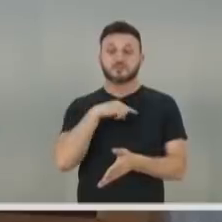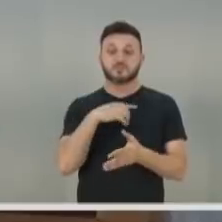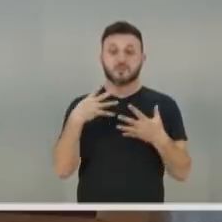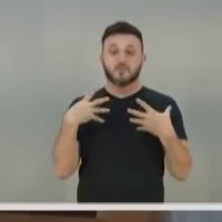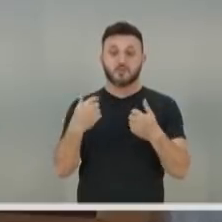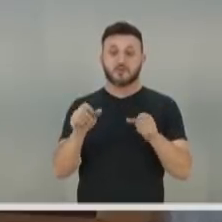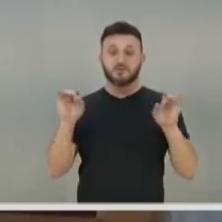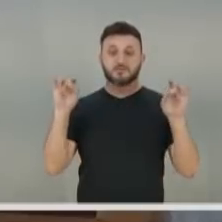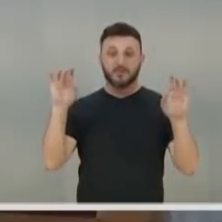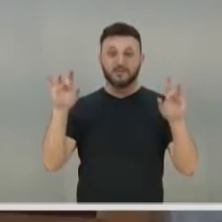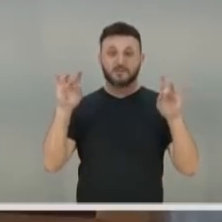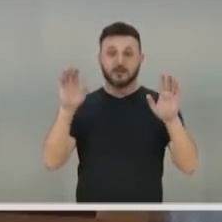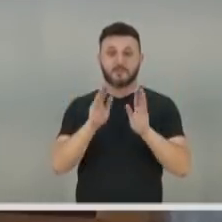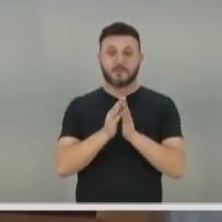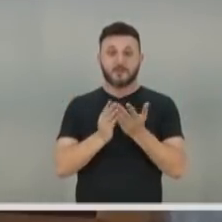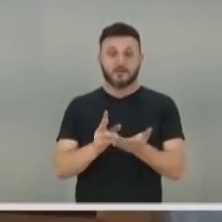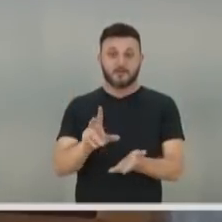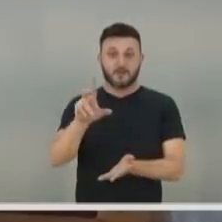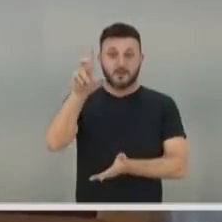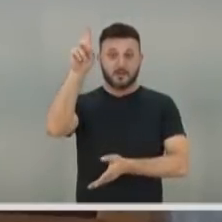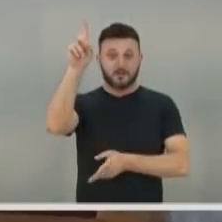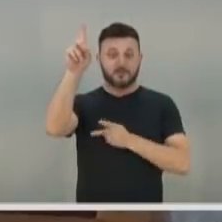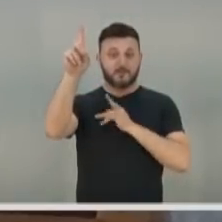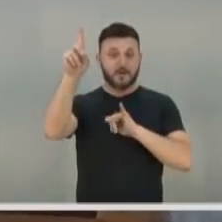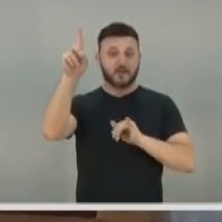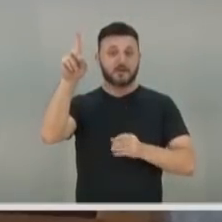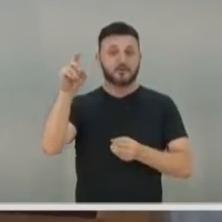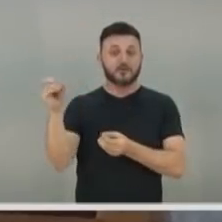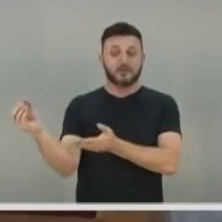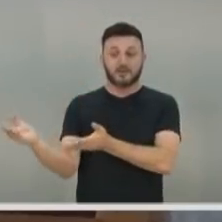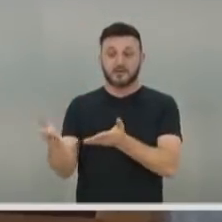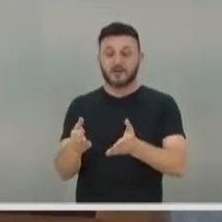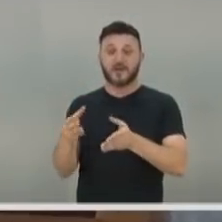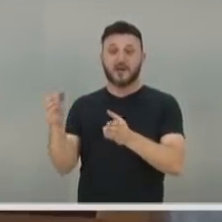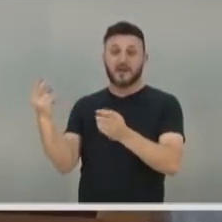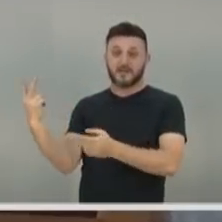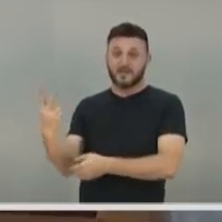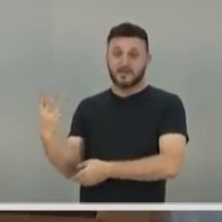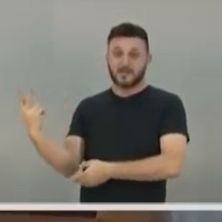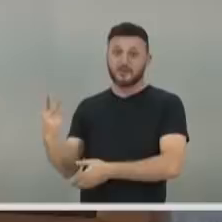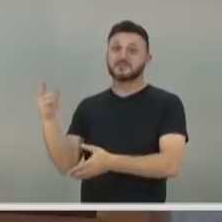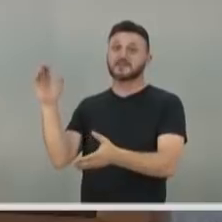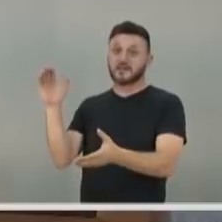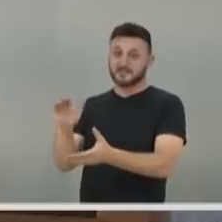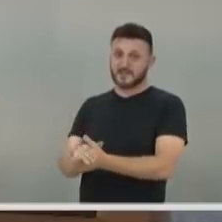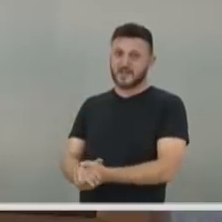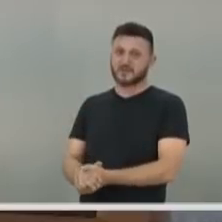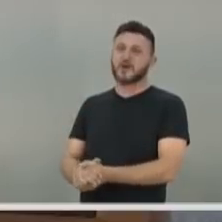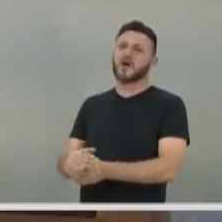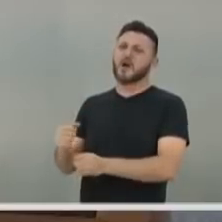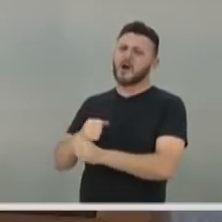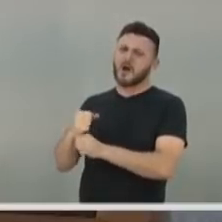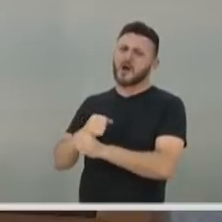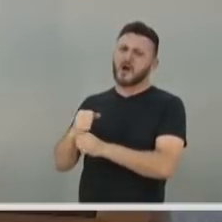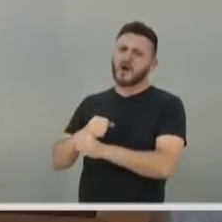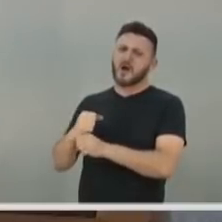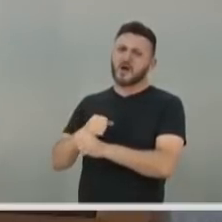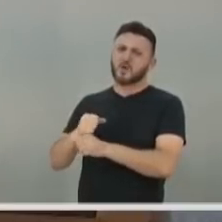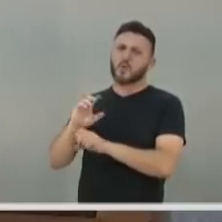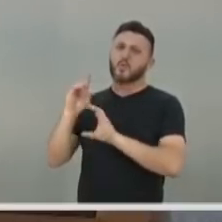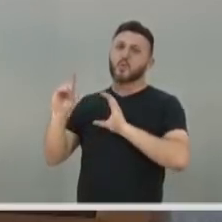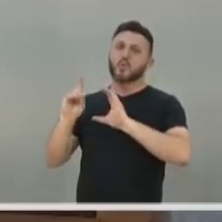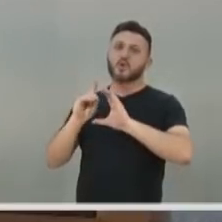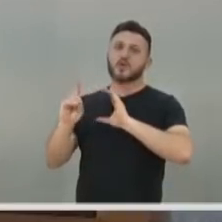a palavra do Senhor, que será trazida por um casal que foi muito tempo coordenador da pastoral da família aqui